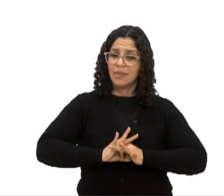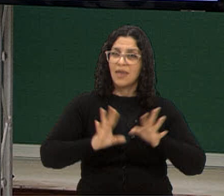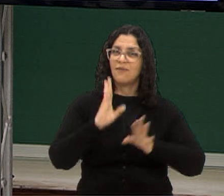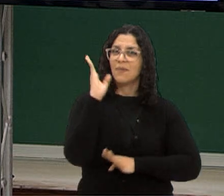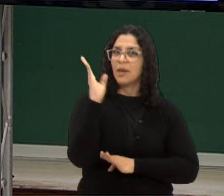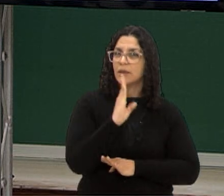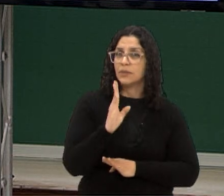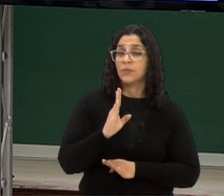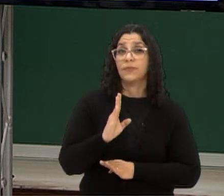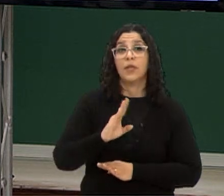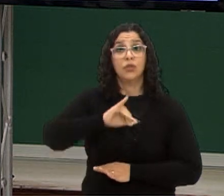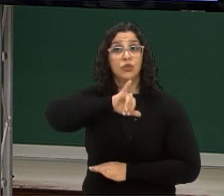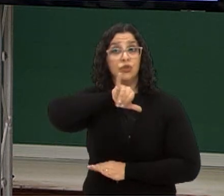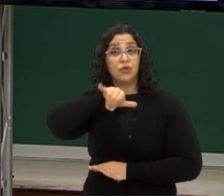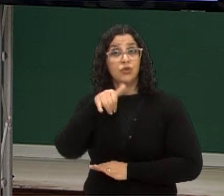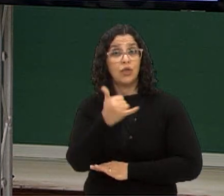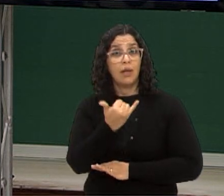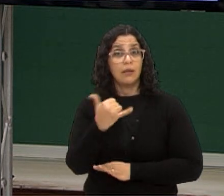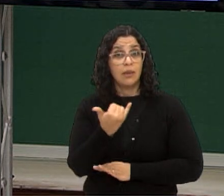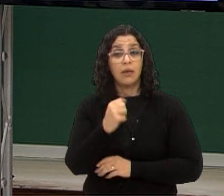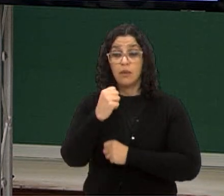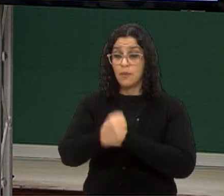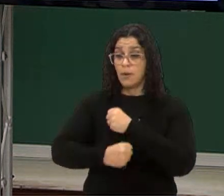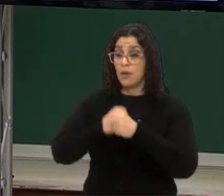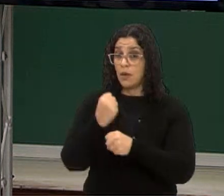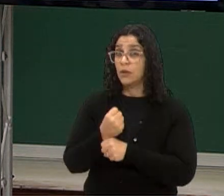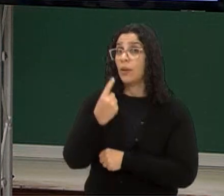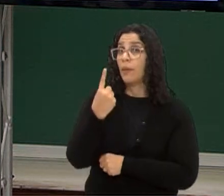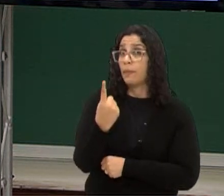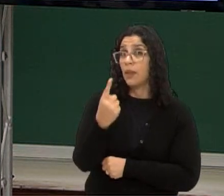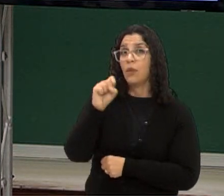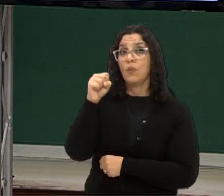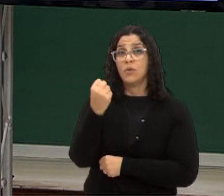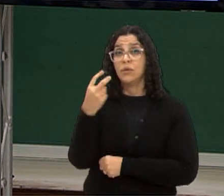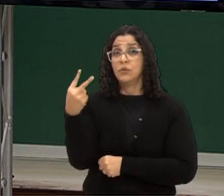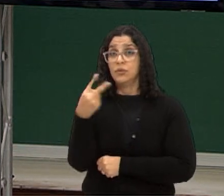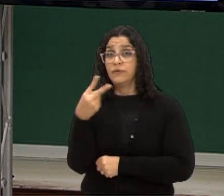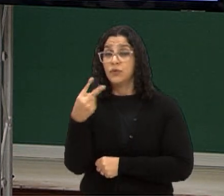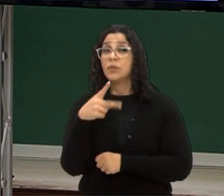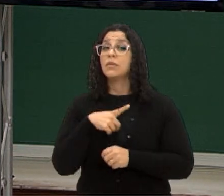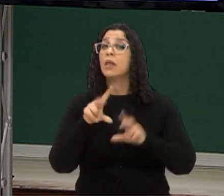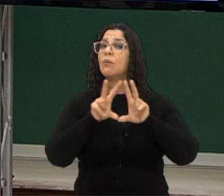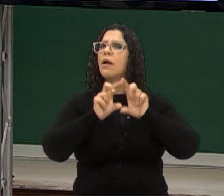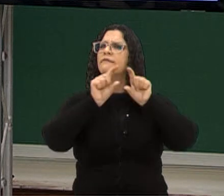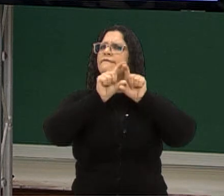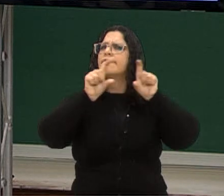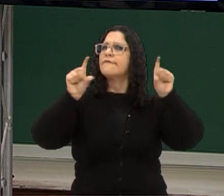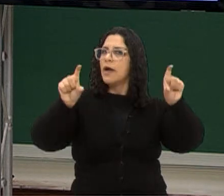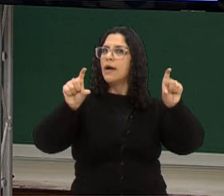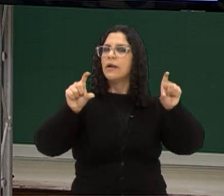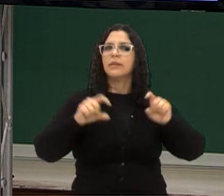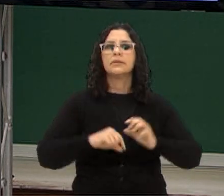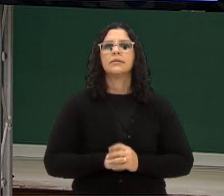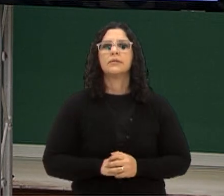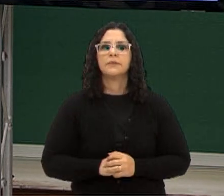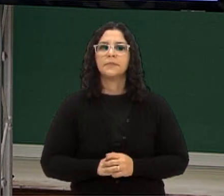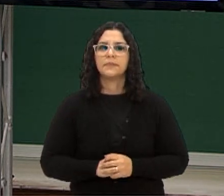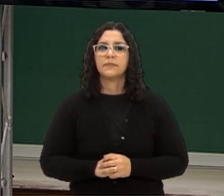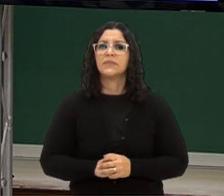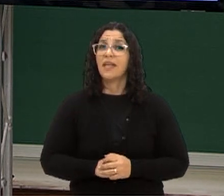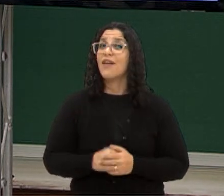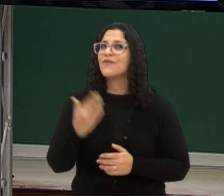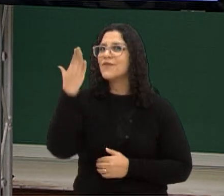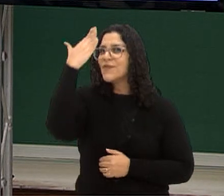Em janeiro de 1822, nós temos uma frase, que ela é